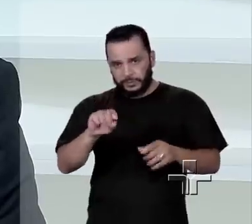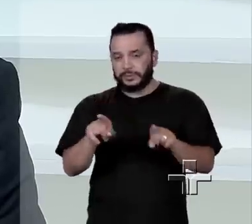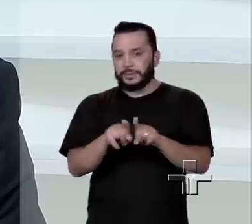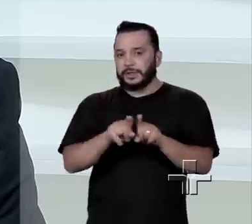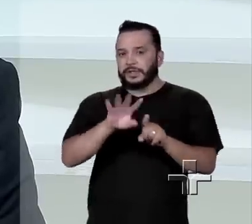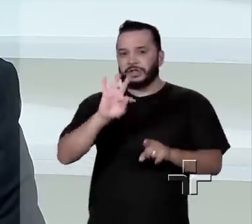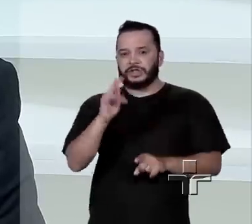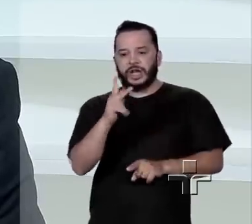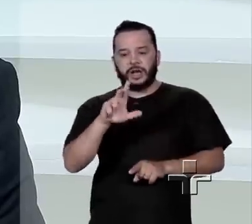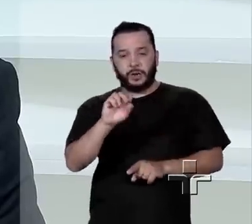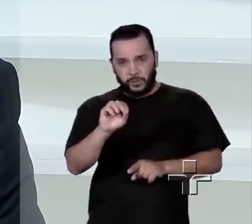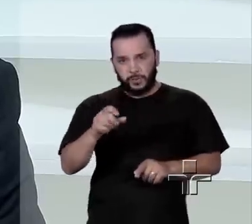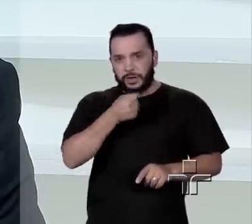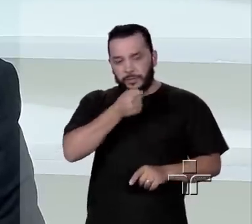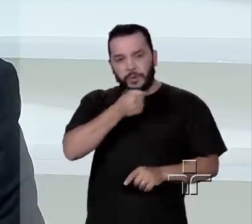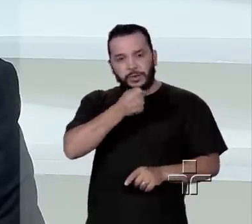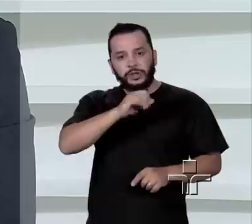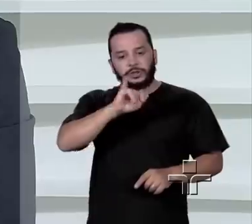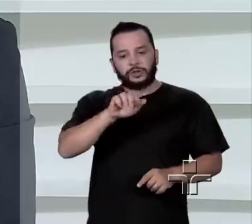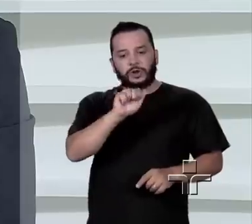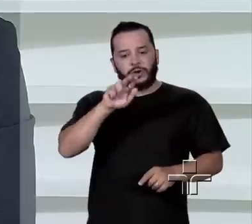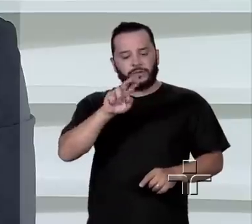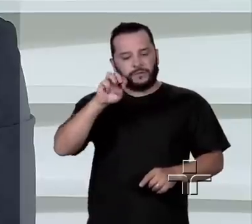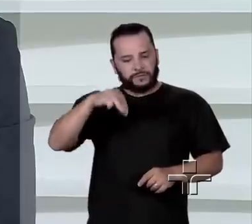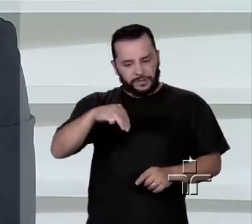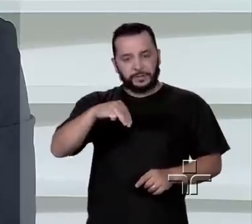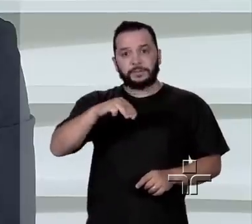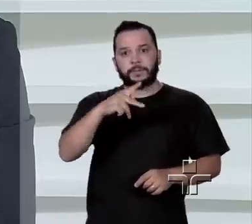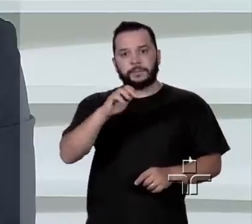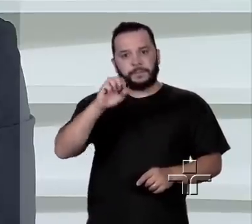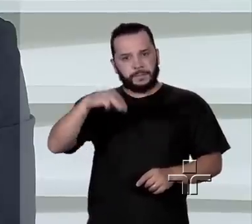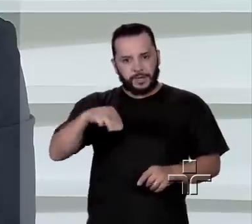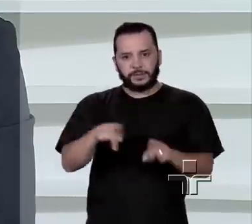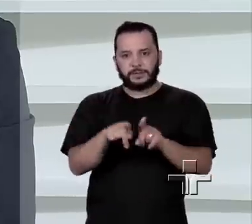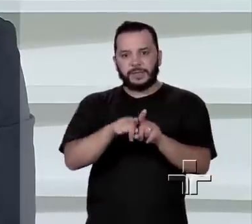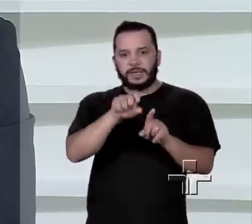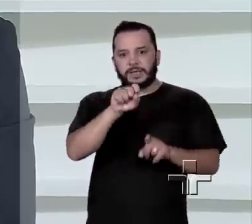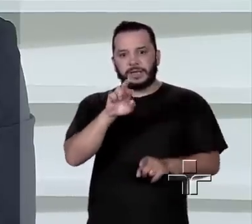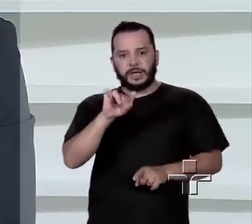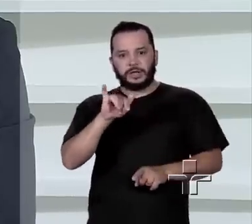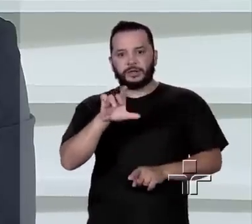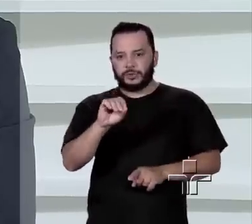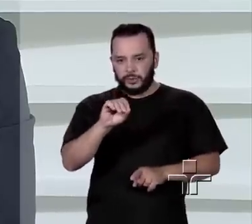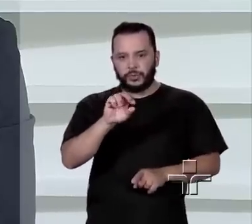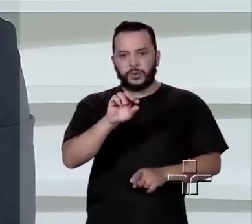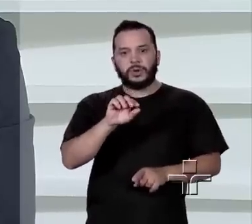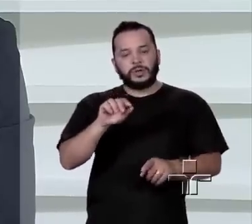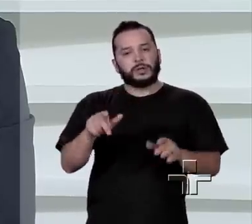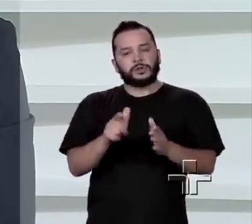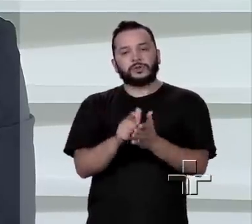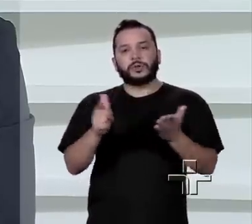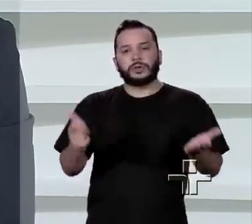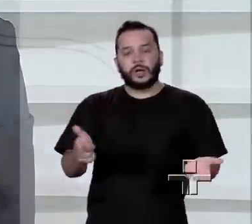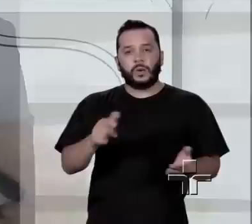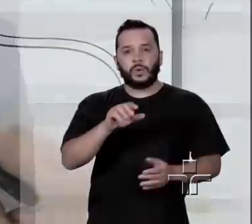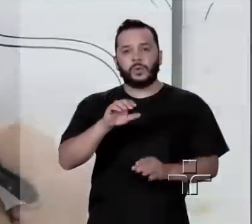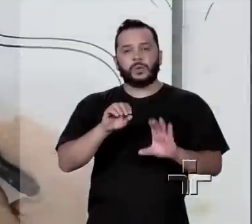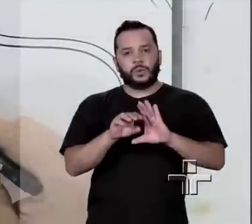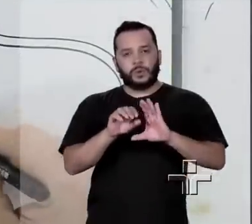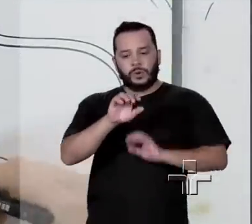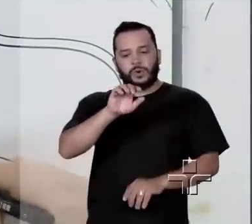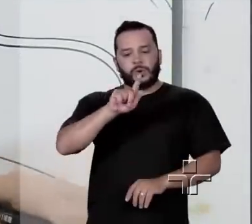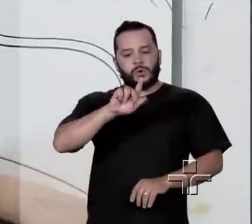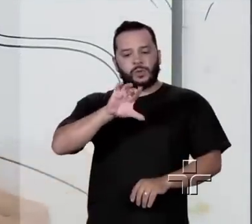Uberrais, repórter da Rádio Jovem Pan. Sérgio Roxo, repórter do jornal O Globo. E somos acompanhados